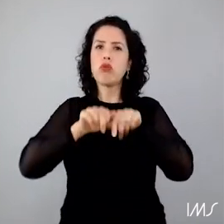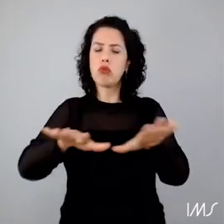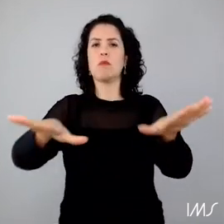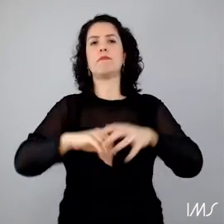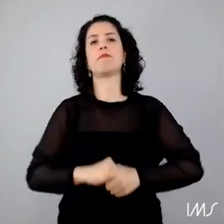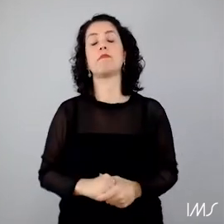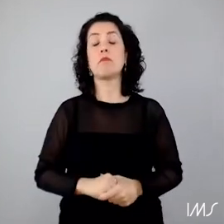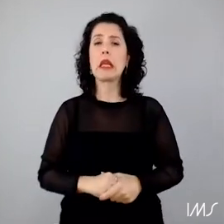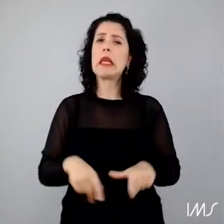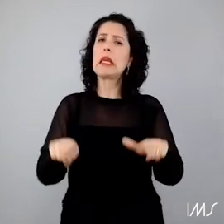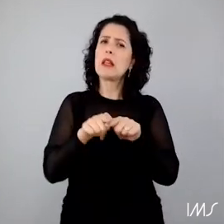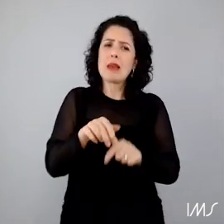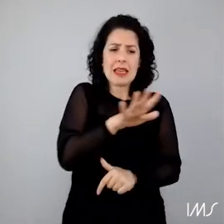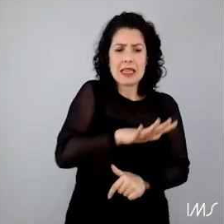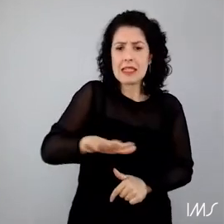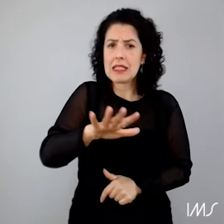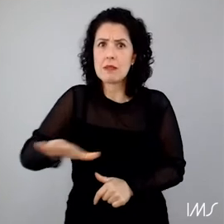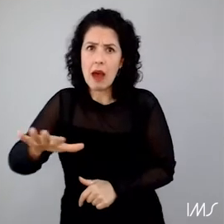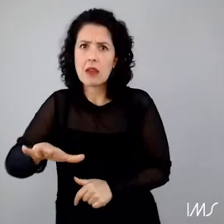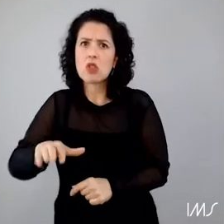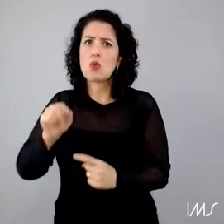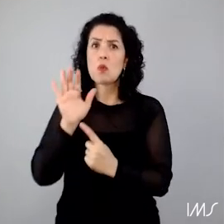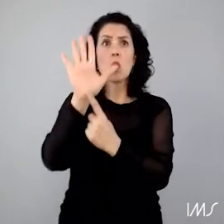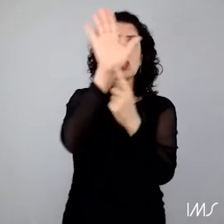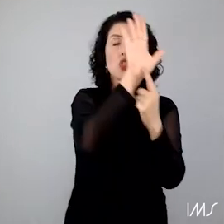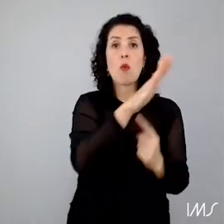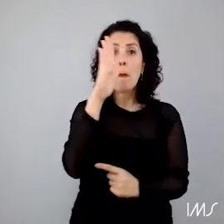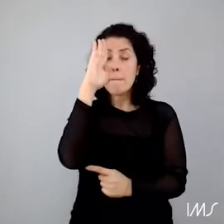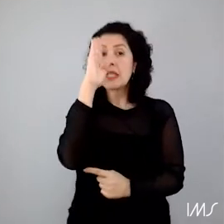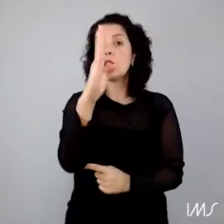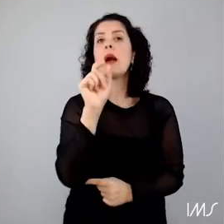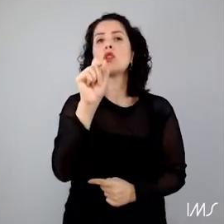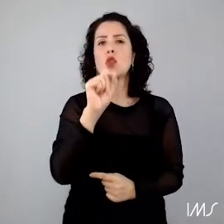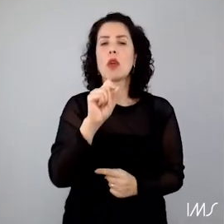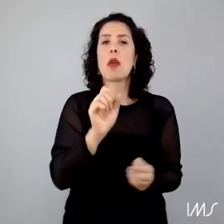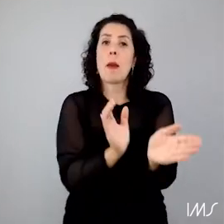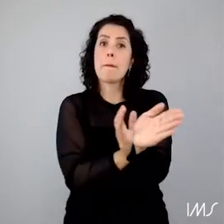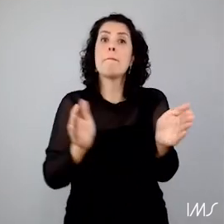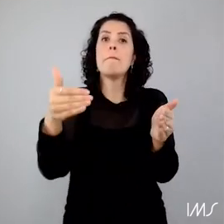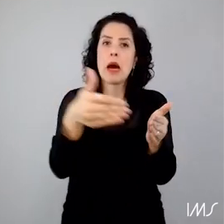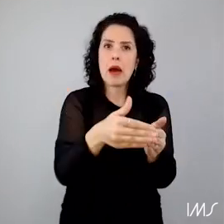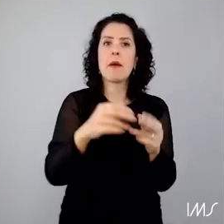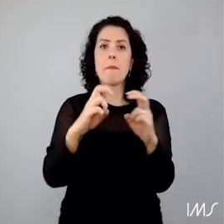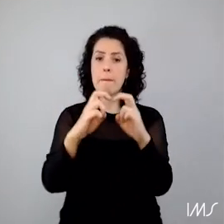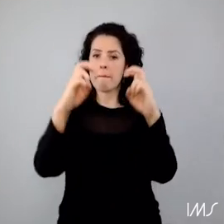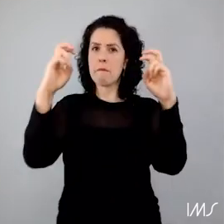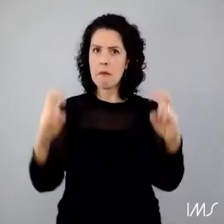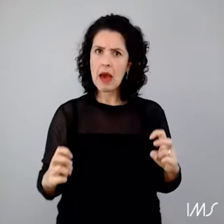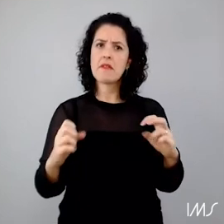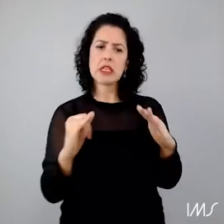Entre os principais espaços expositivos estão em São Paulo, MASP, o MAM,